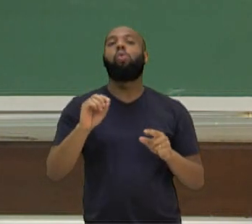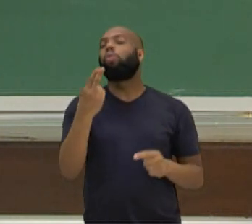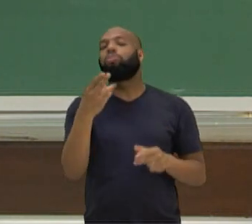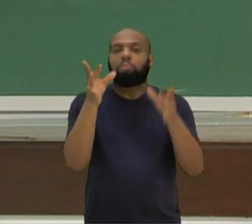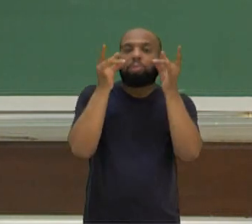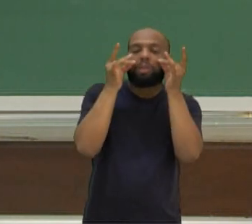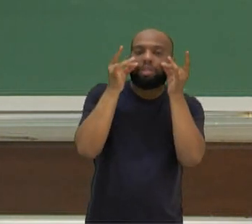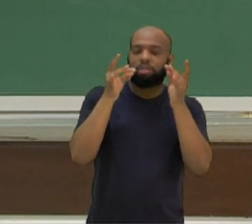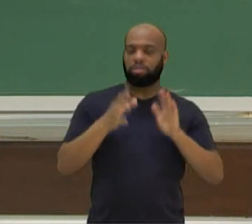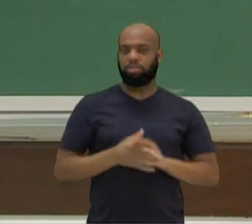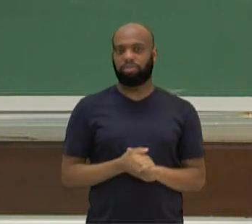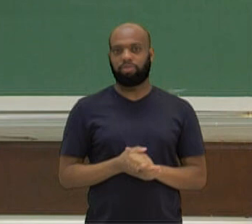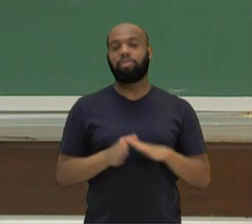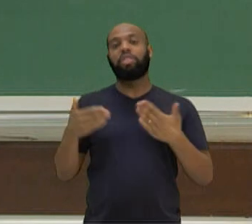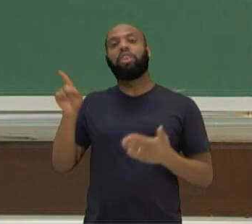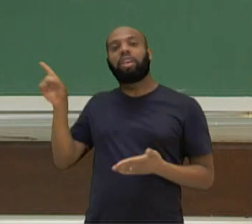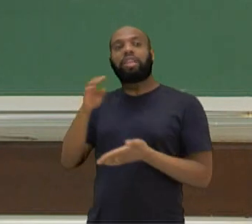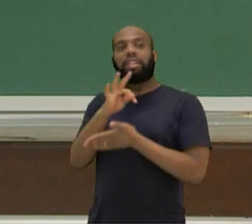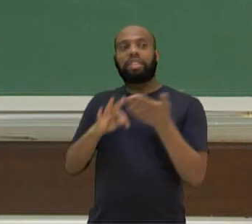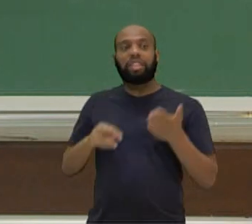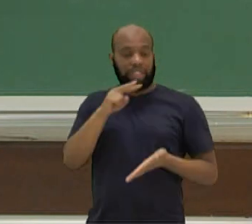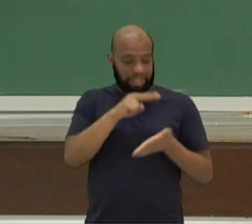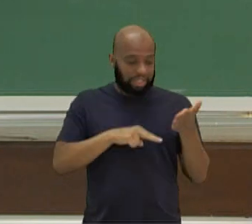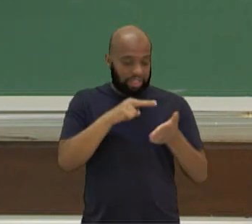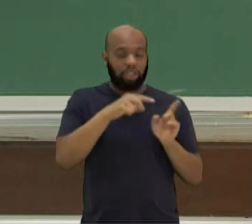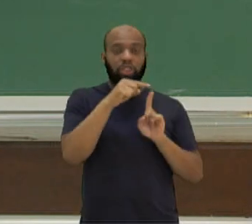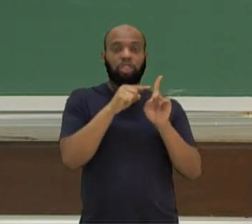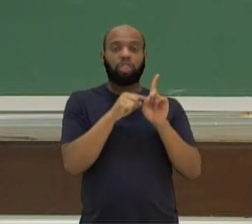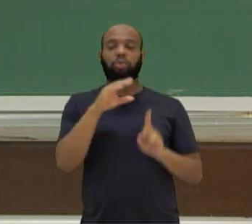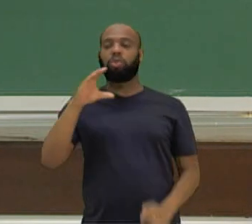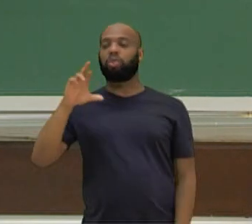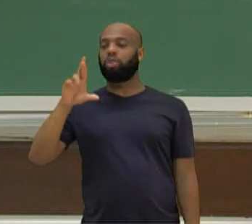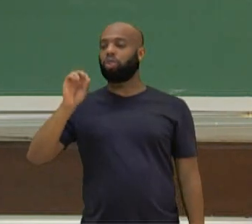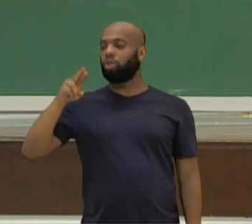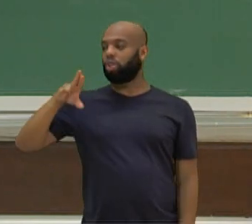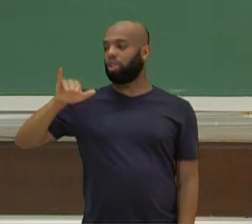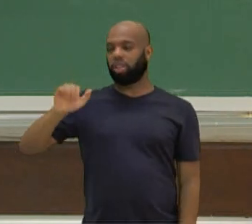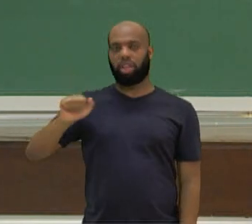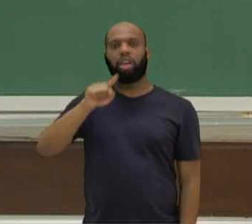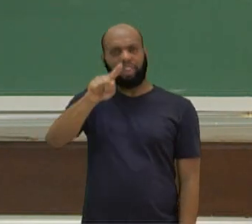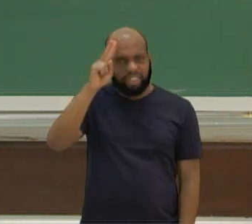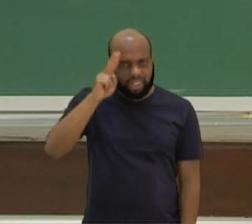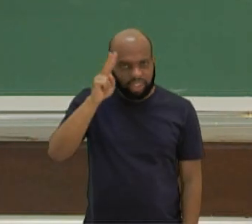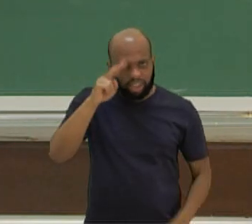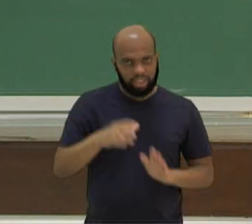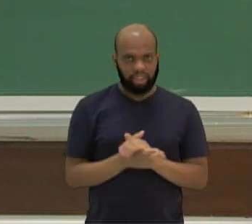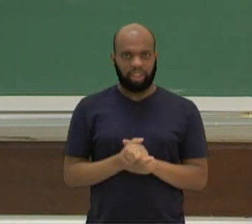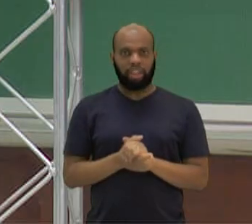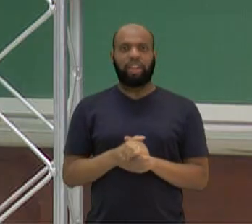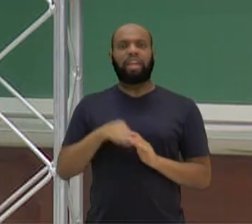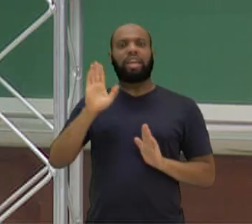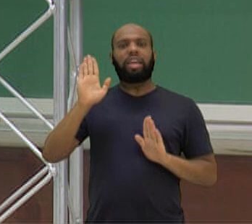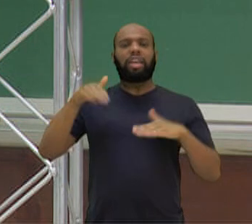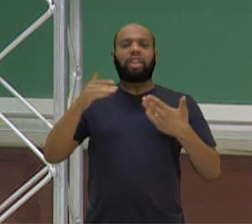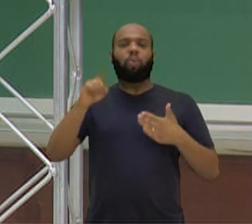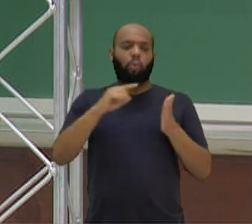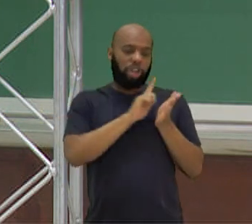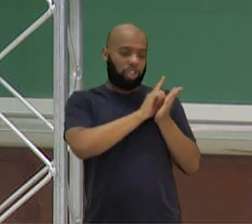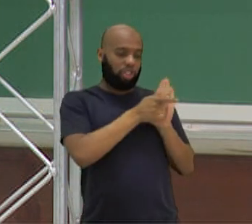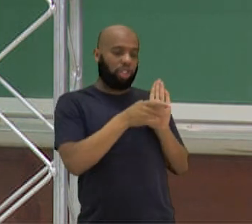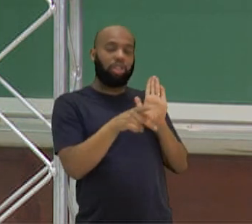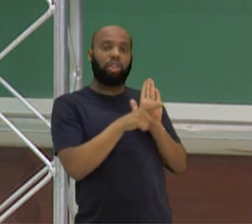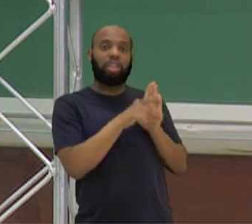esse texto que a gente leu, ele é uma crônica. A crônica, vocês se recordam? Ele é um gênero